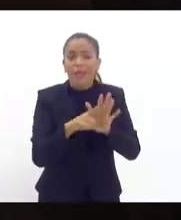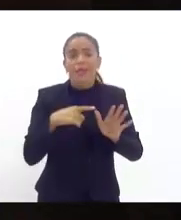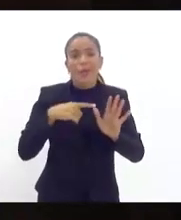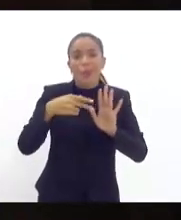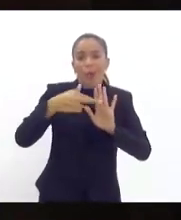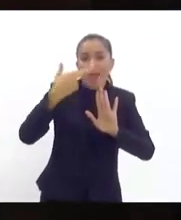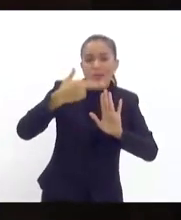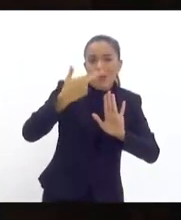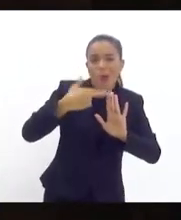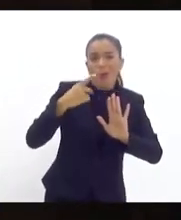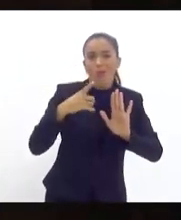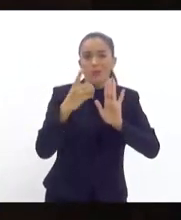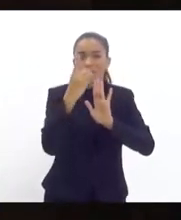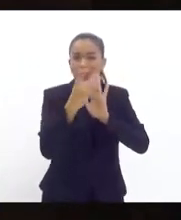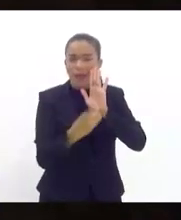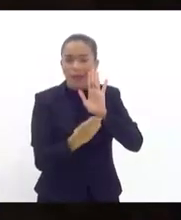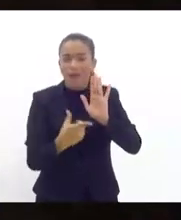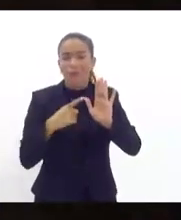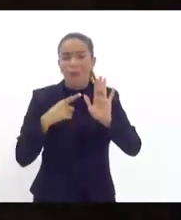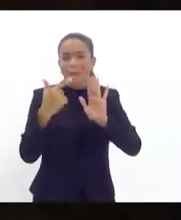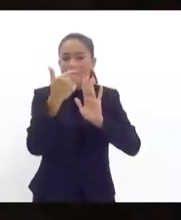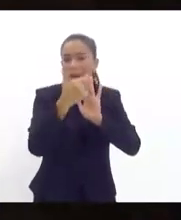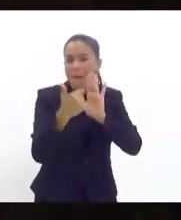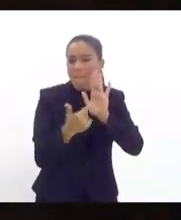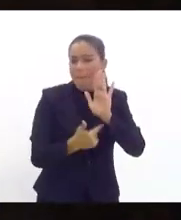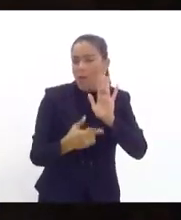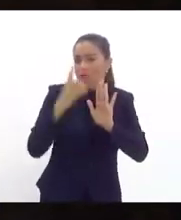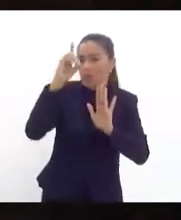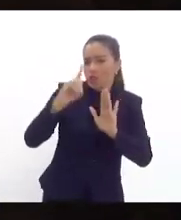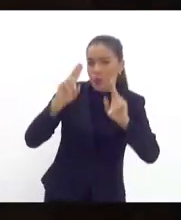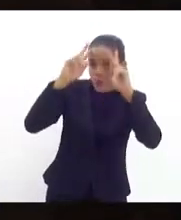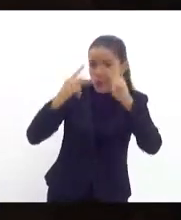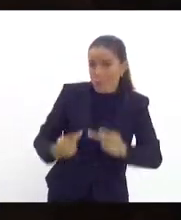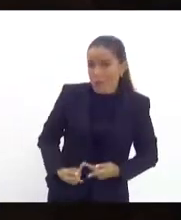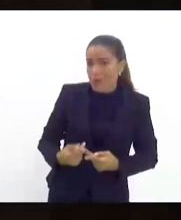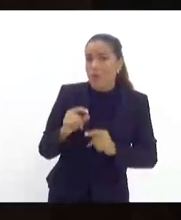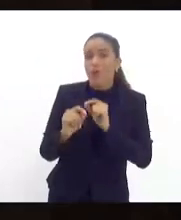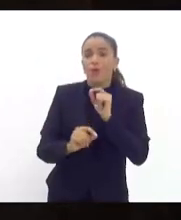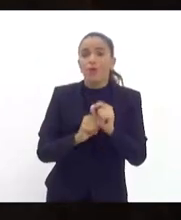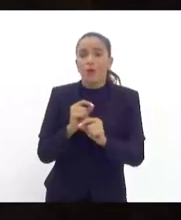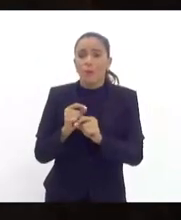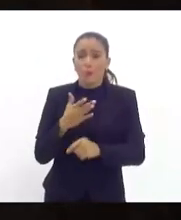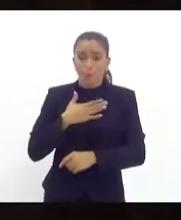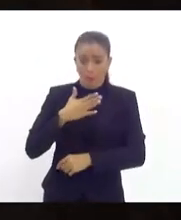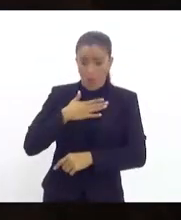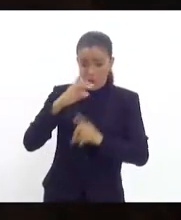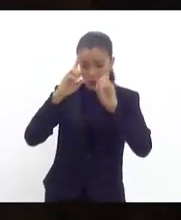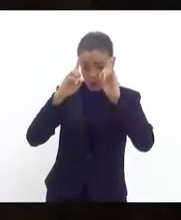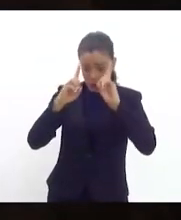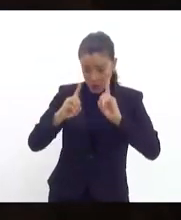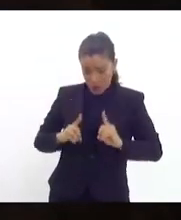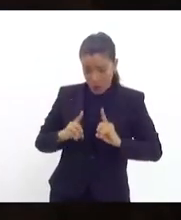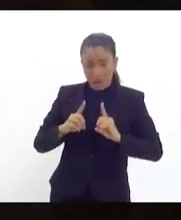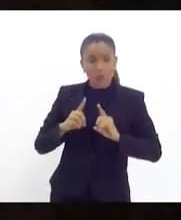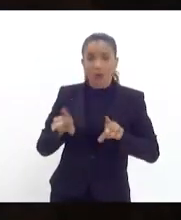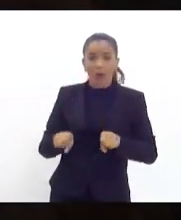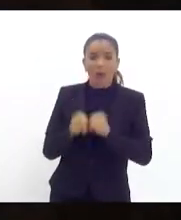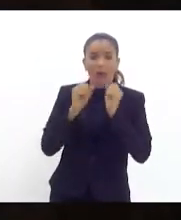resolução um decreto um sei lá o que um Direitos Humanos que o meu direito acabou